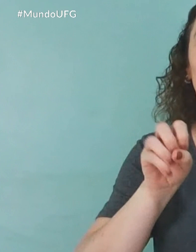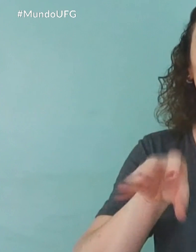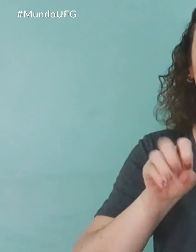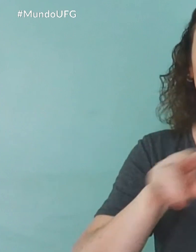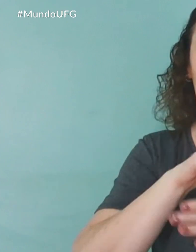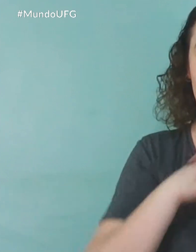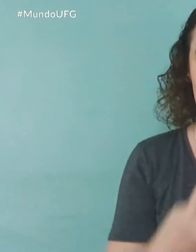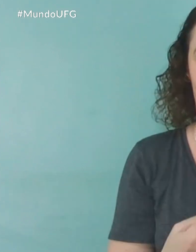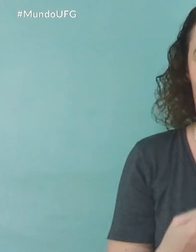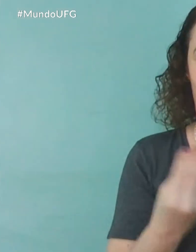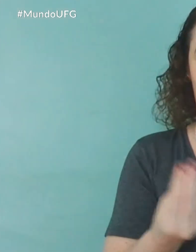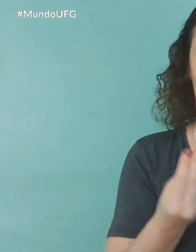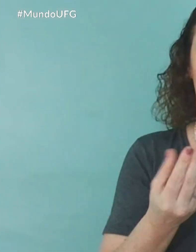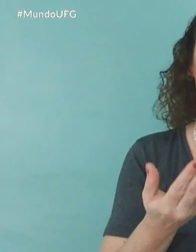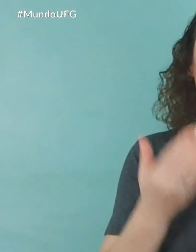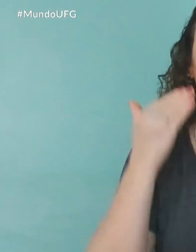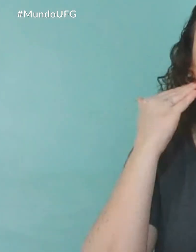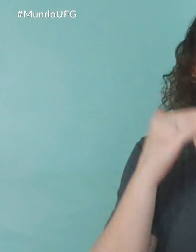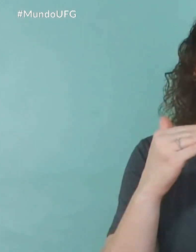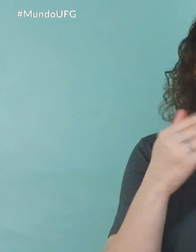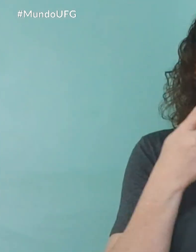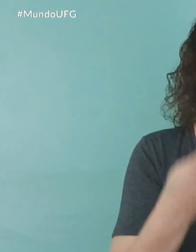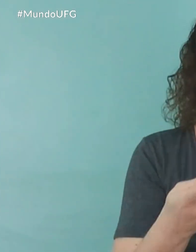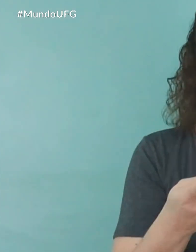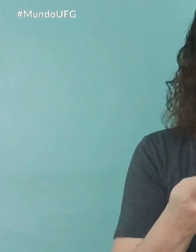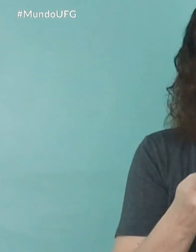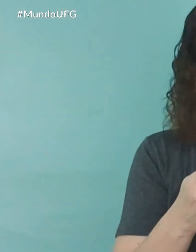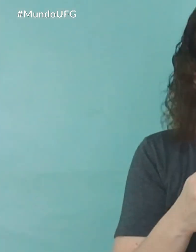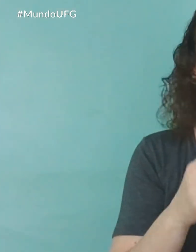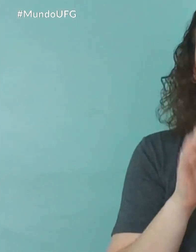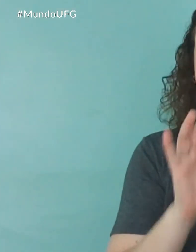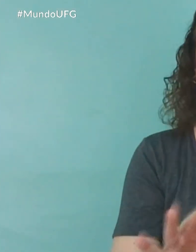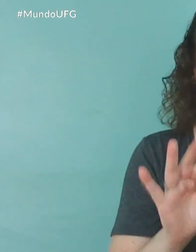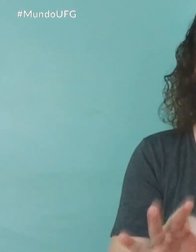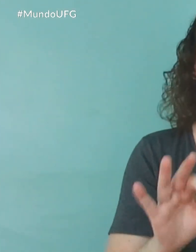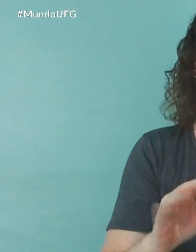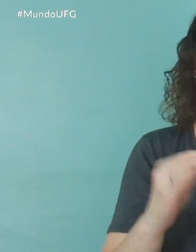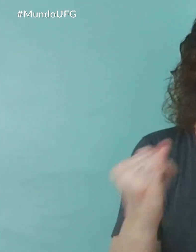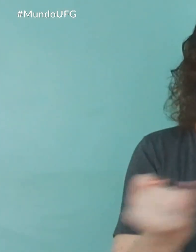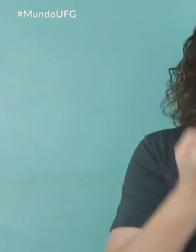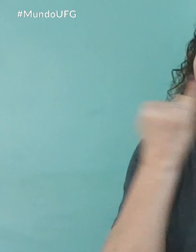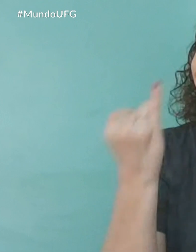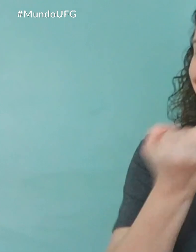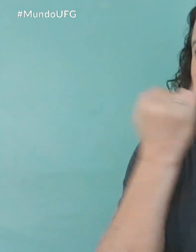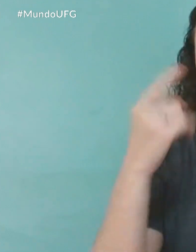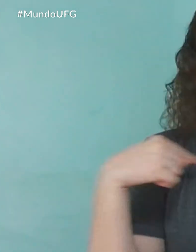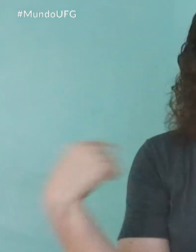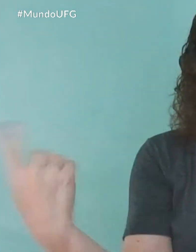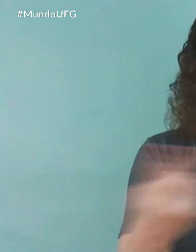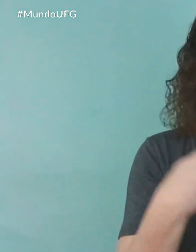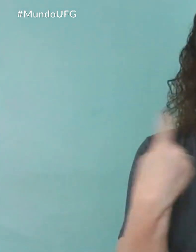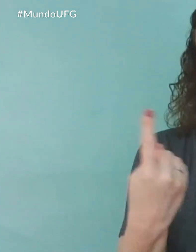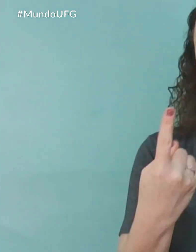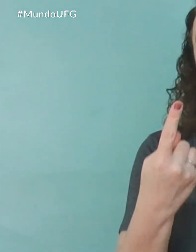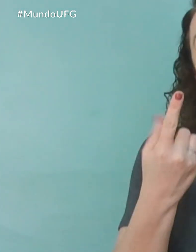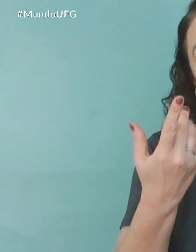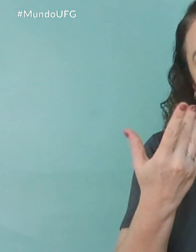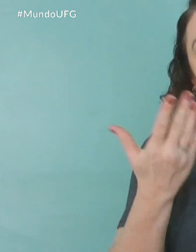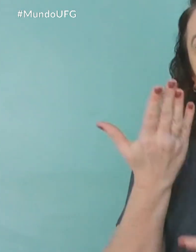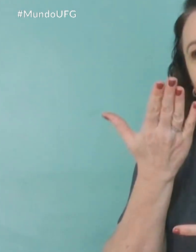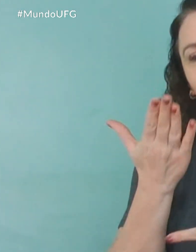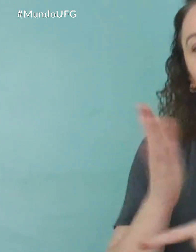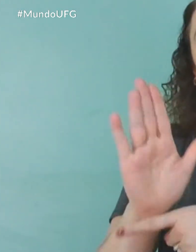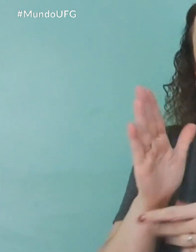A inclusão, principalmente sobre a educação bilíngue, como a professora Sueli acabou de destacar,